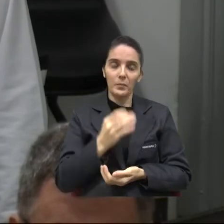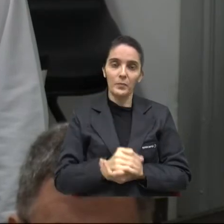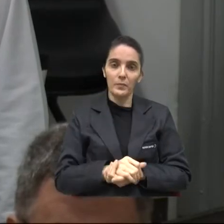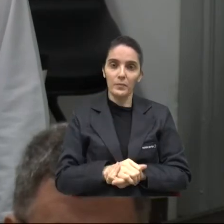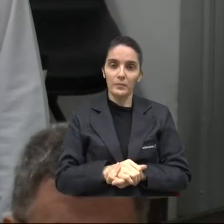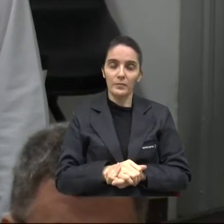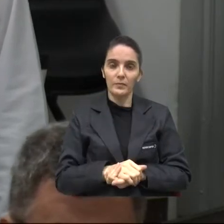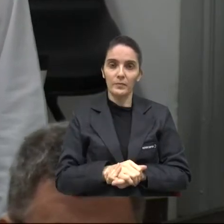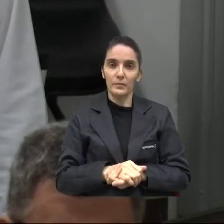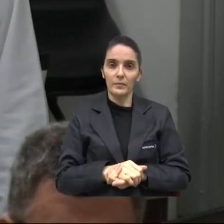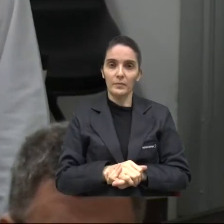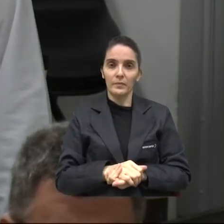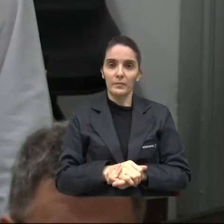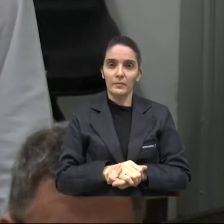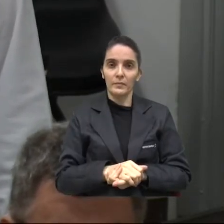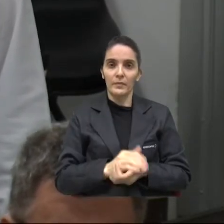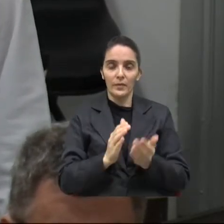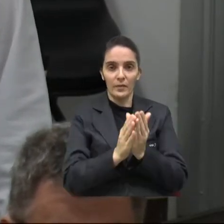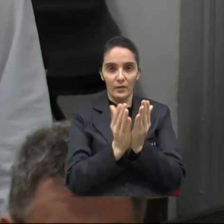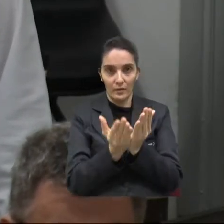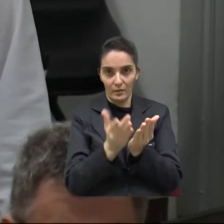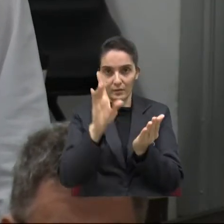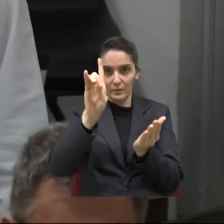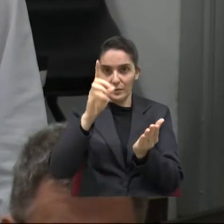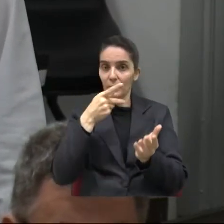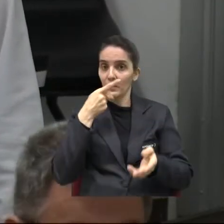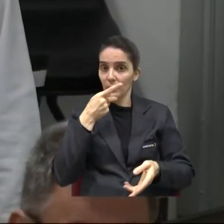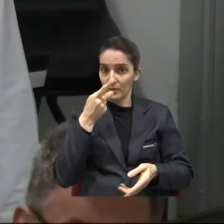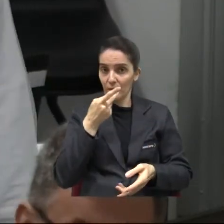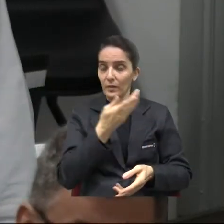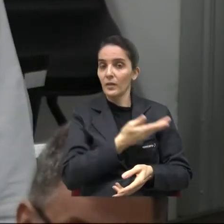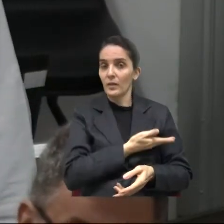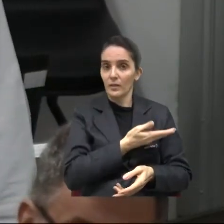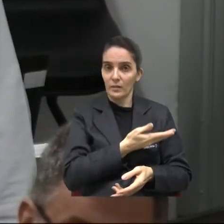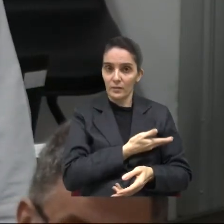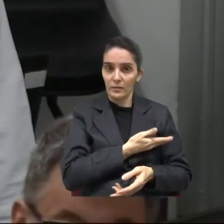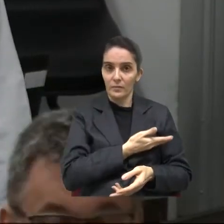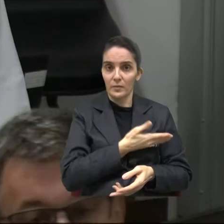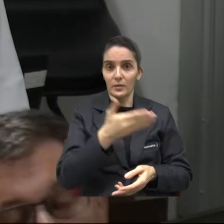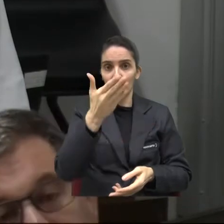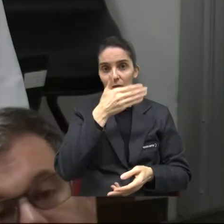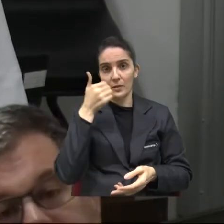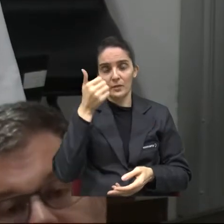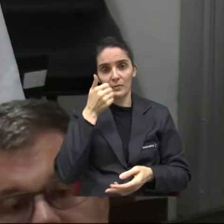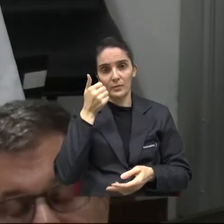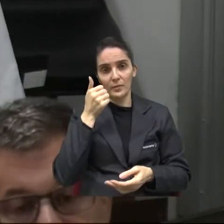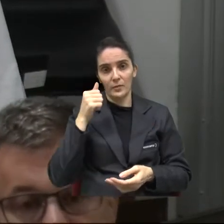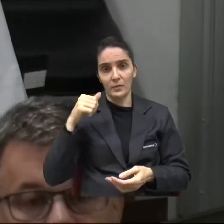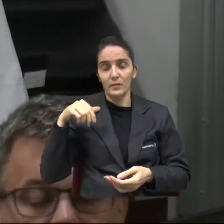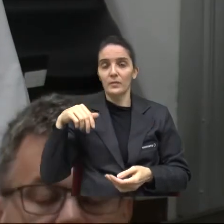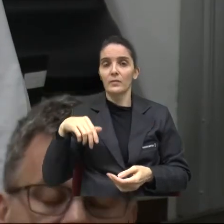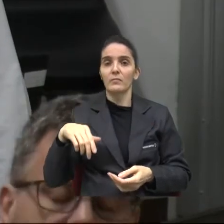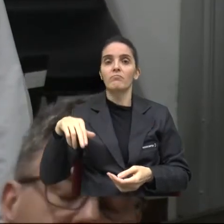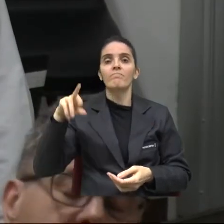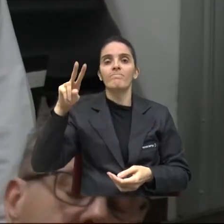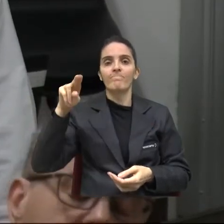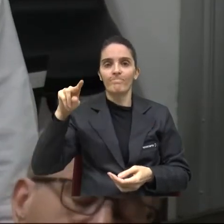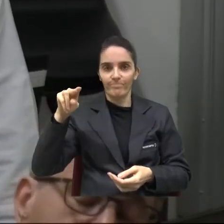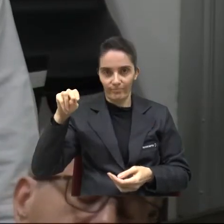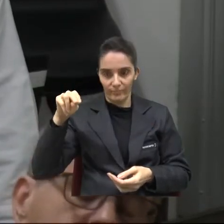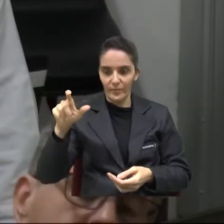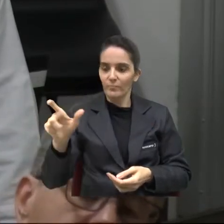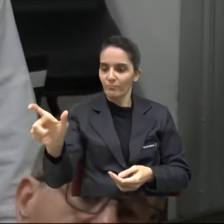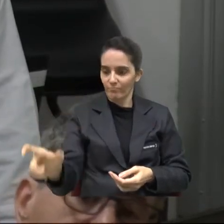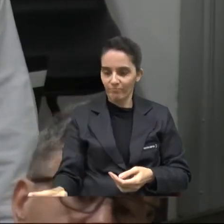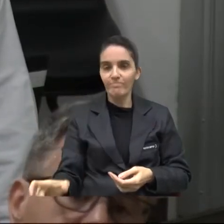a própria Bíblia diz, né, que existem amigos que são mais chegados que irmãos. E o Márcio era assim. O pastor Márcio era